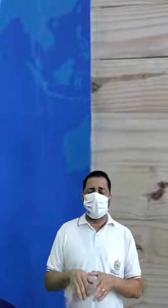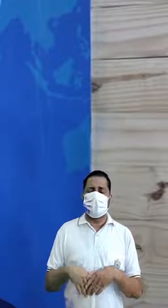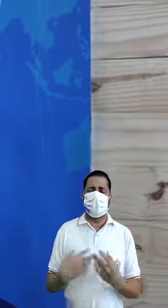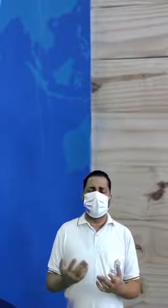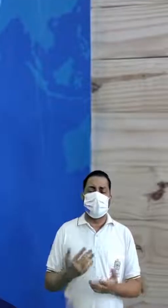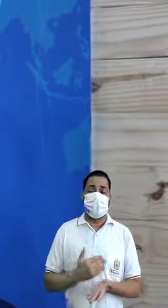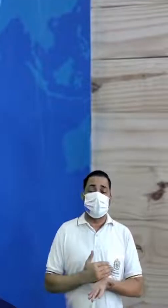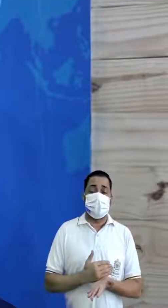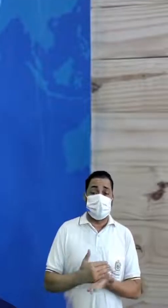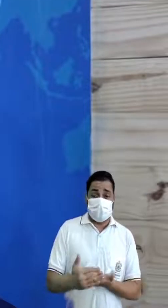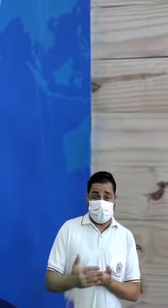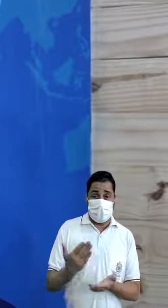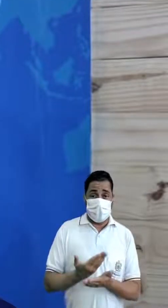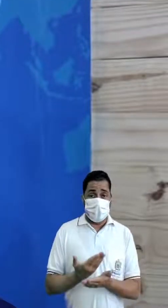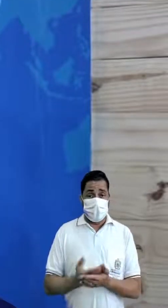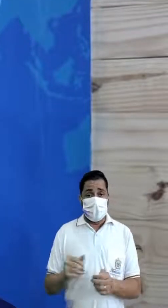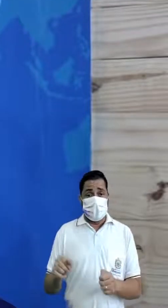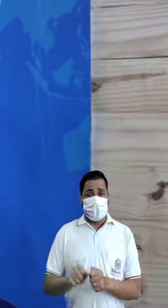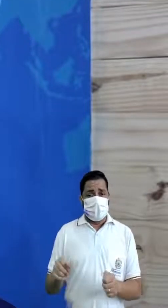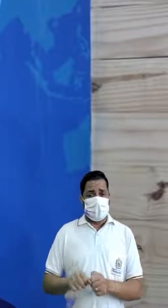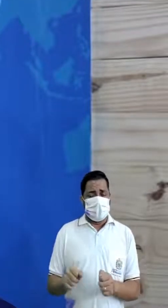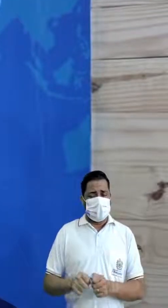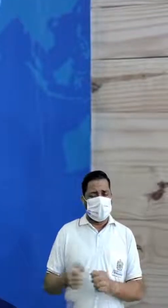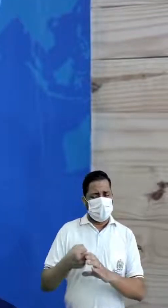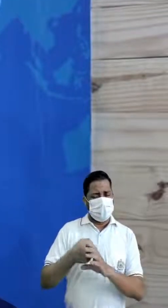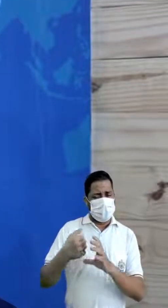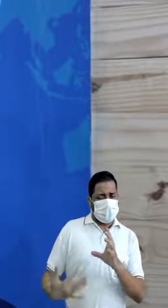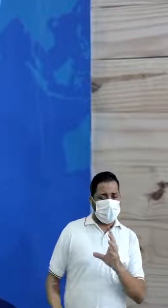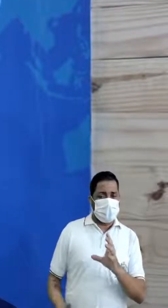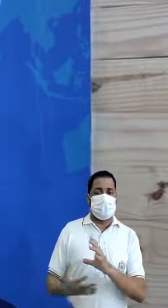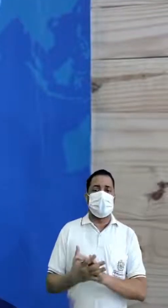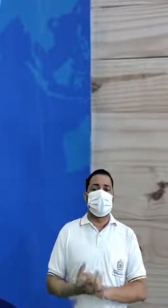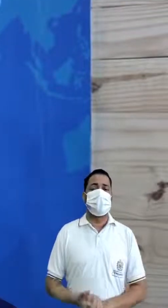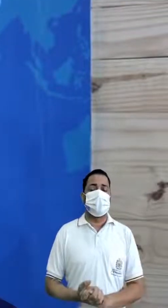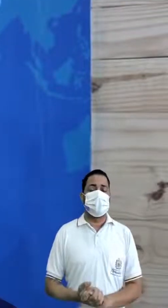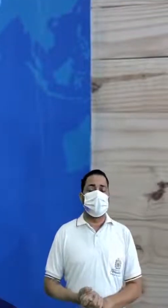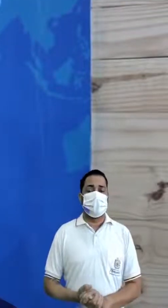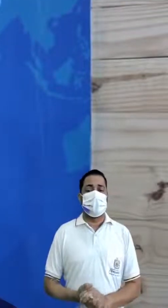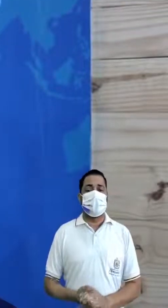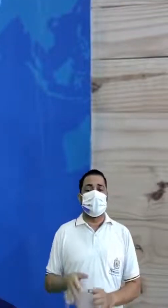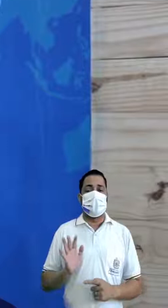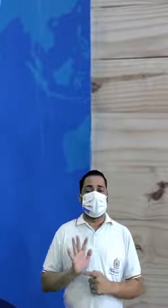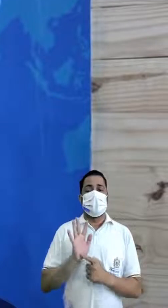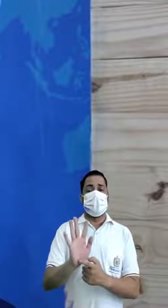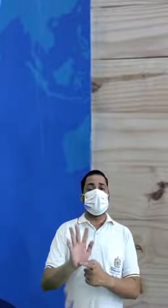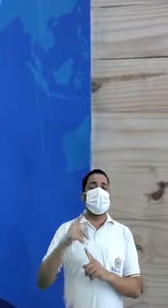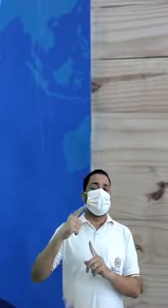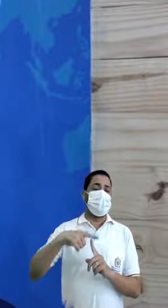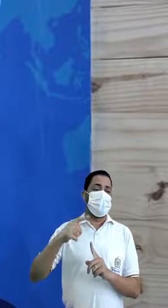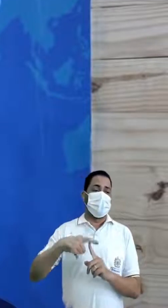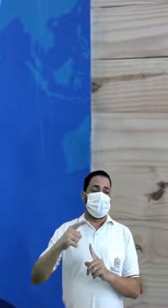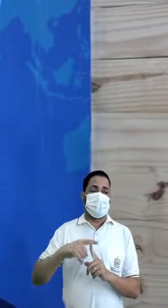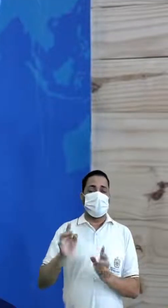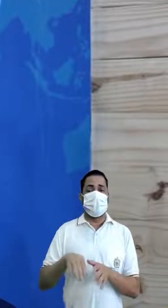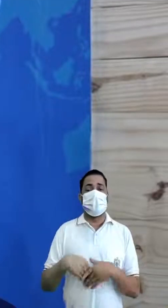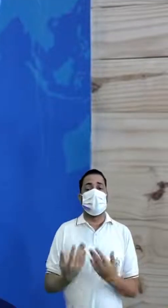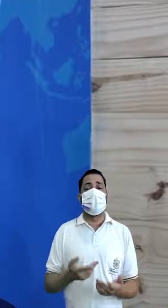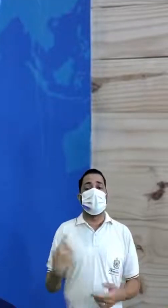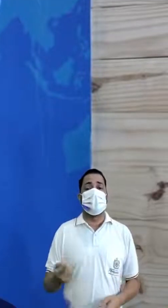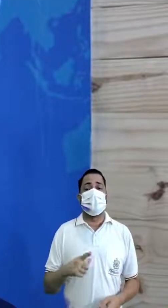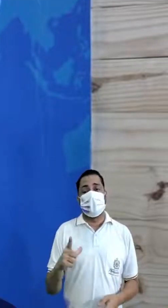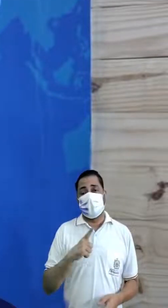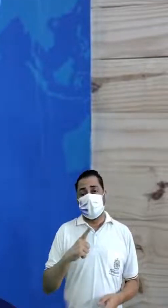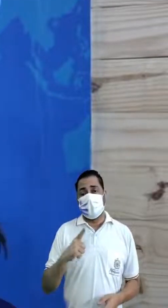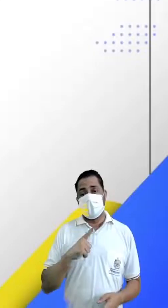vamos novamente fazer aquela caracterização das projeções, dos tipos de projeção. Então, nós temos